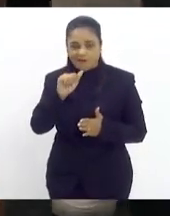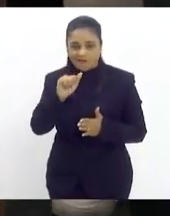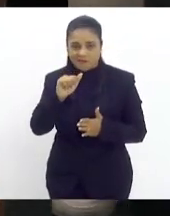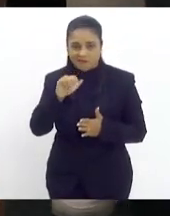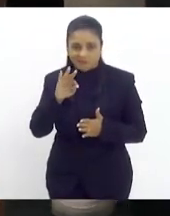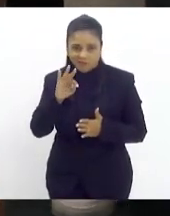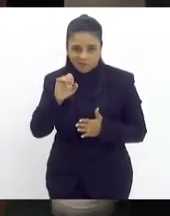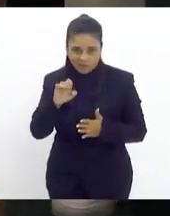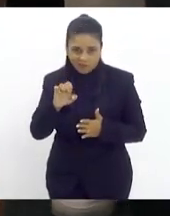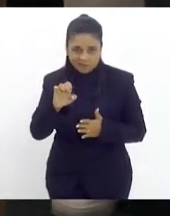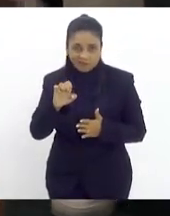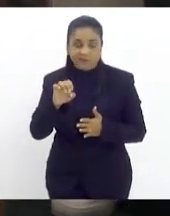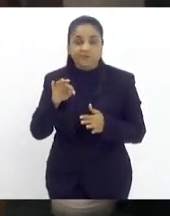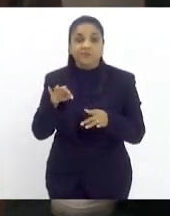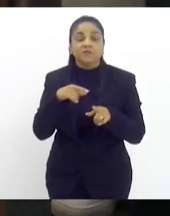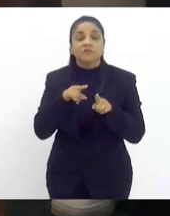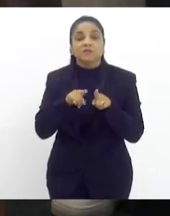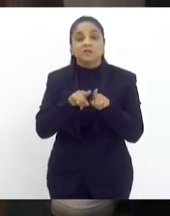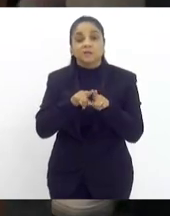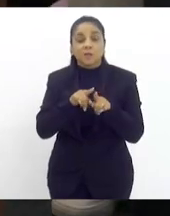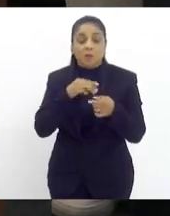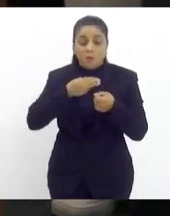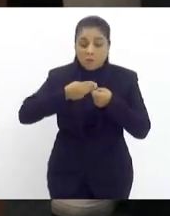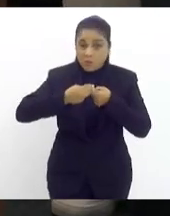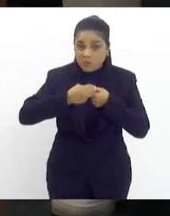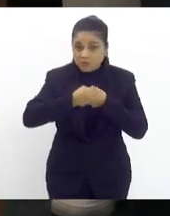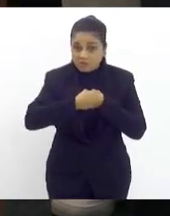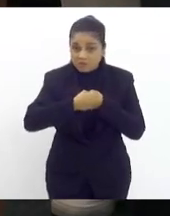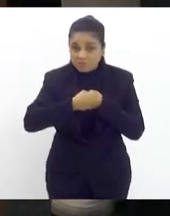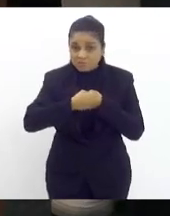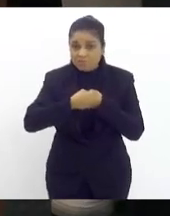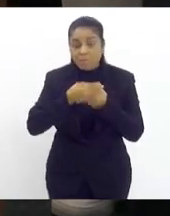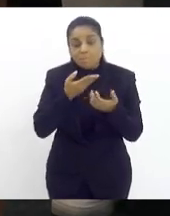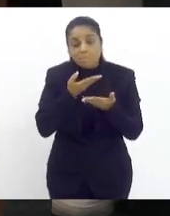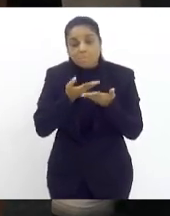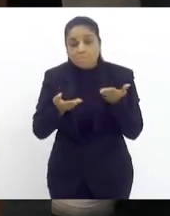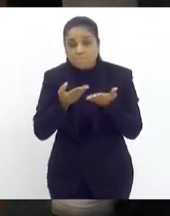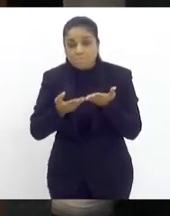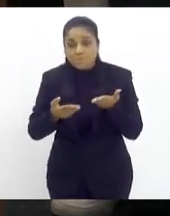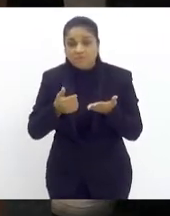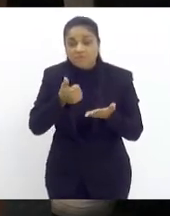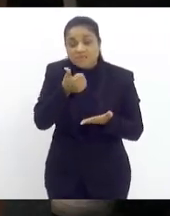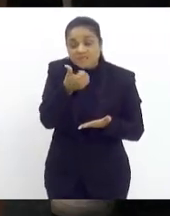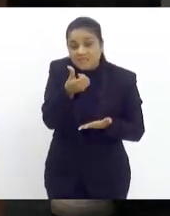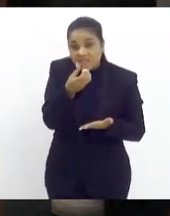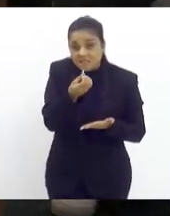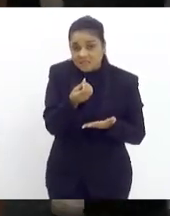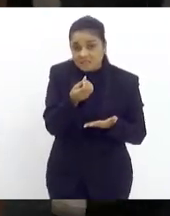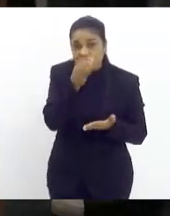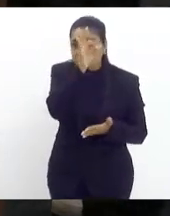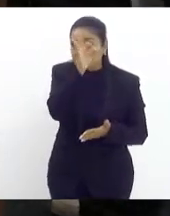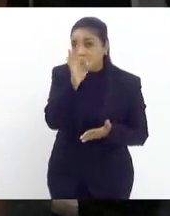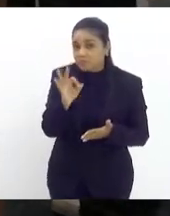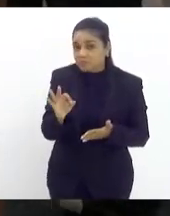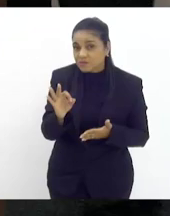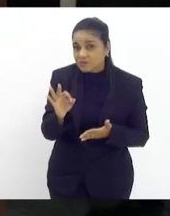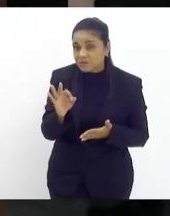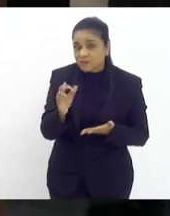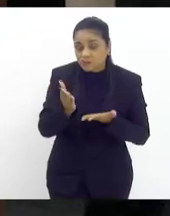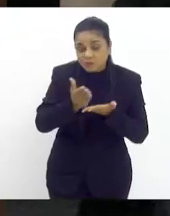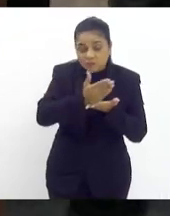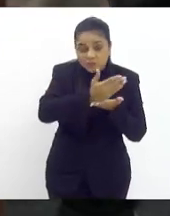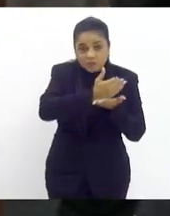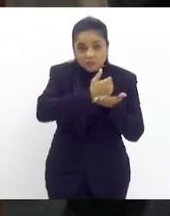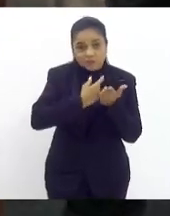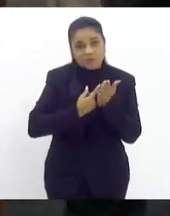municípios senhor presidente e os municípios perderiam 60% das suas receitas